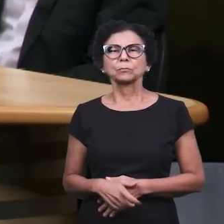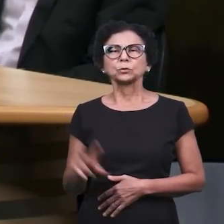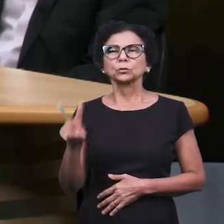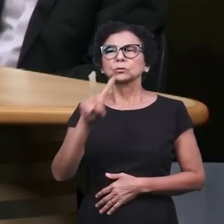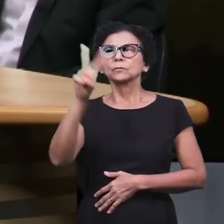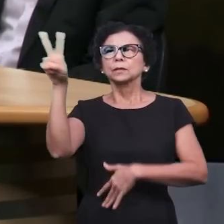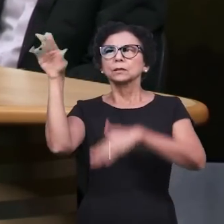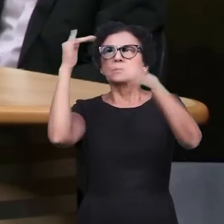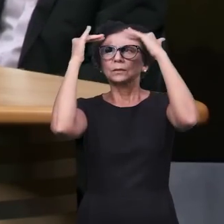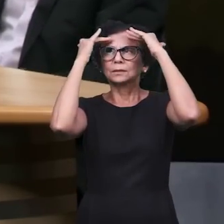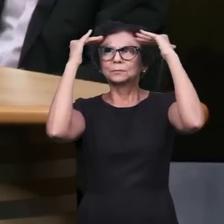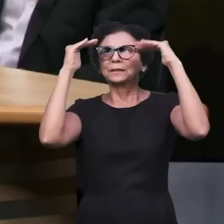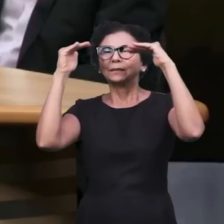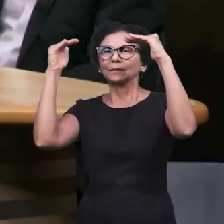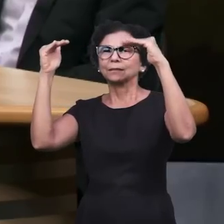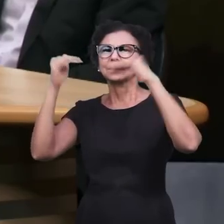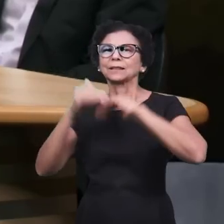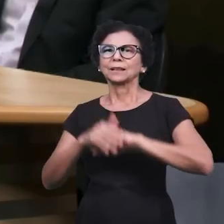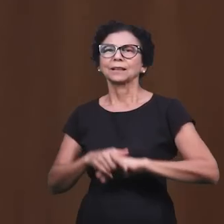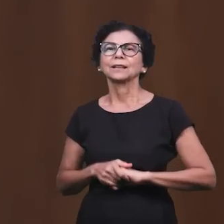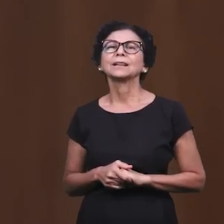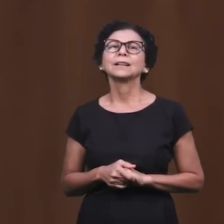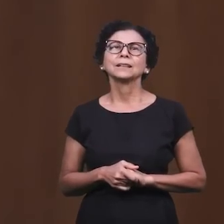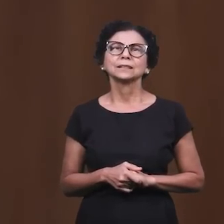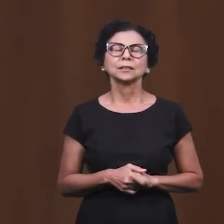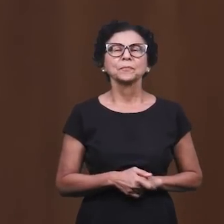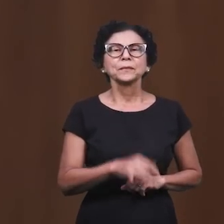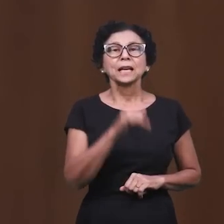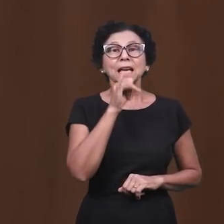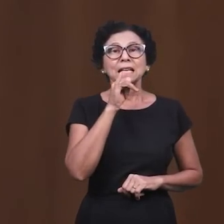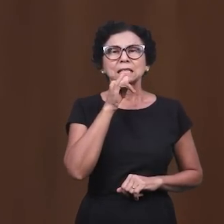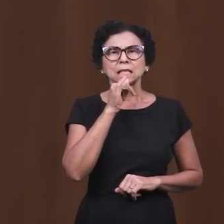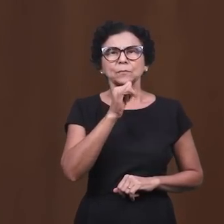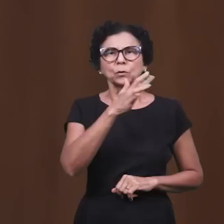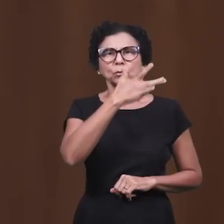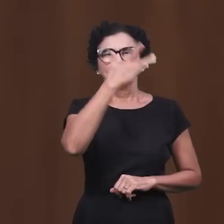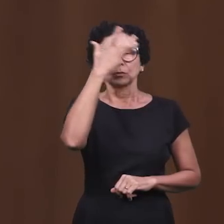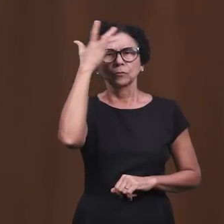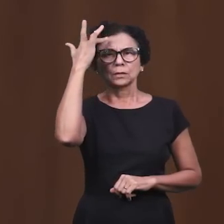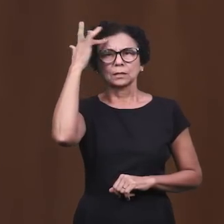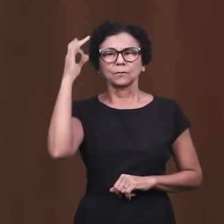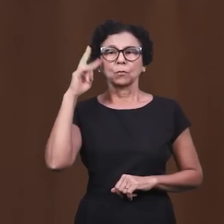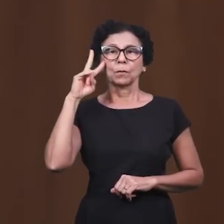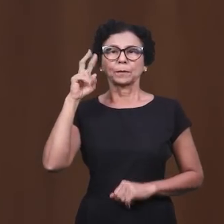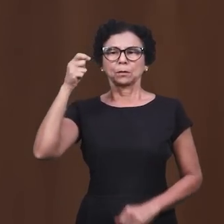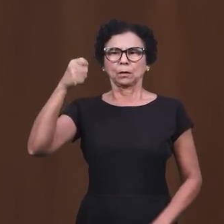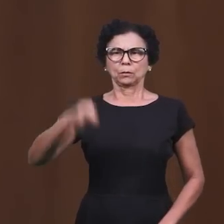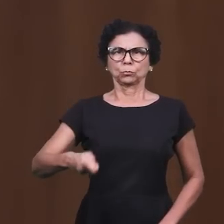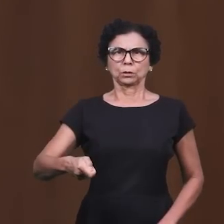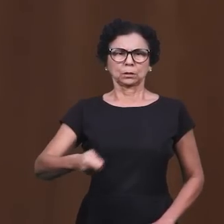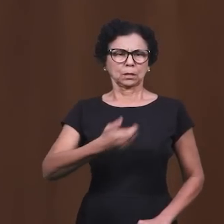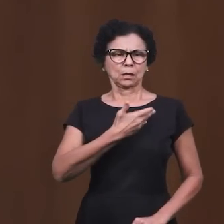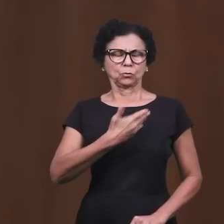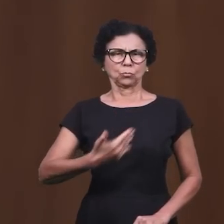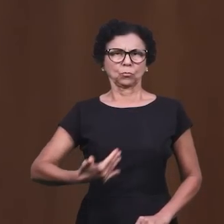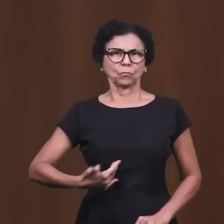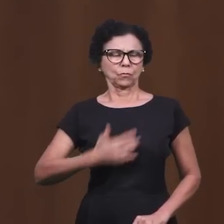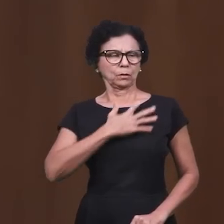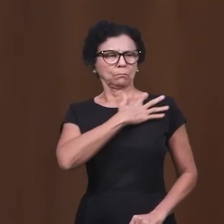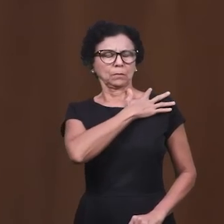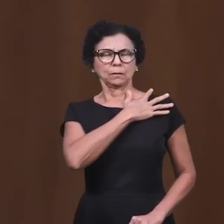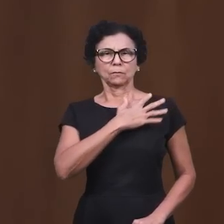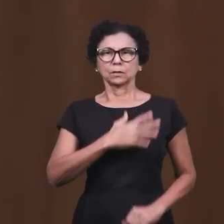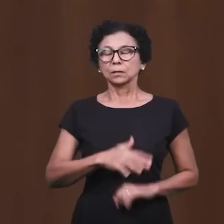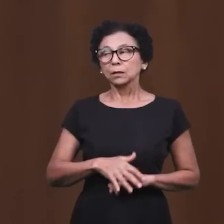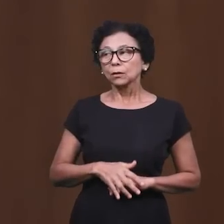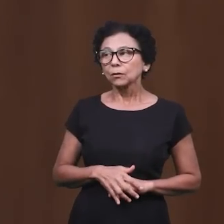Essa admiração, não é? Quando nós estamos diante de uma autoridade, esse maravilhamento, né? É quando nós contemplamos ali a glória do Senhor, nós tememos, Muito